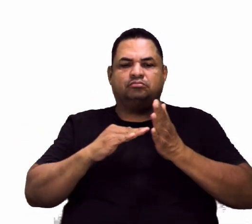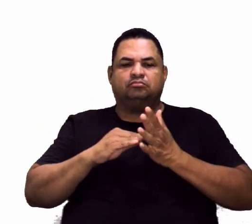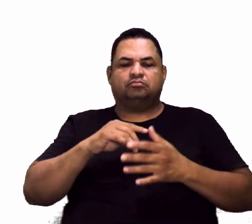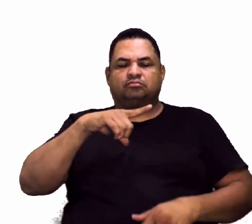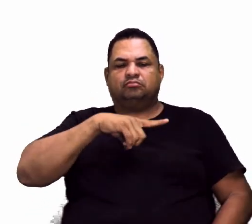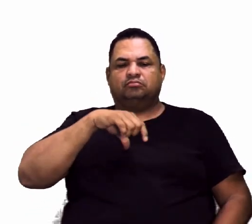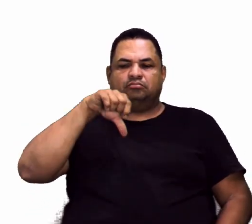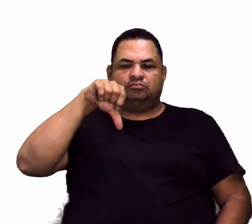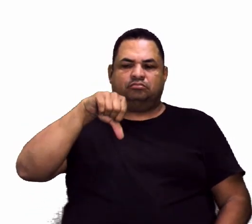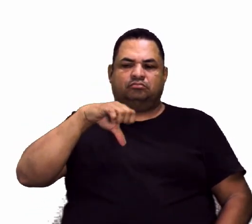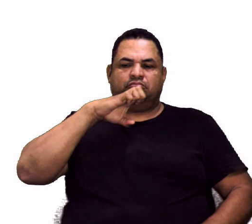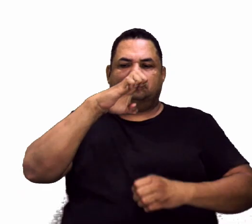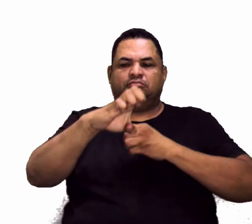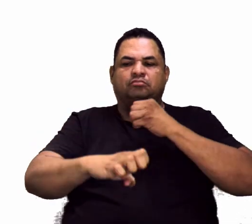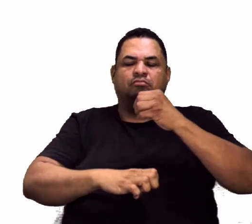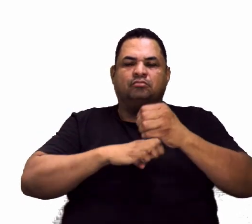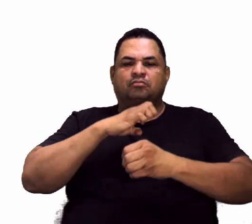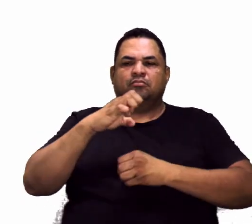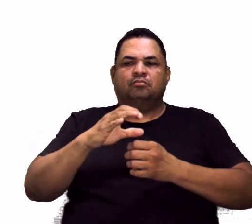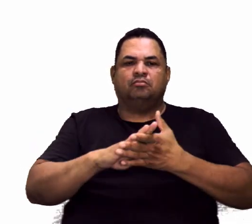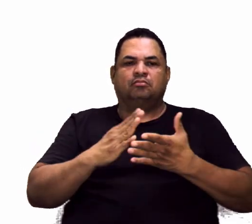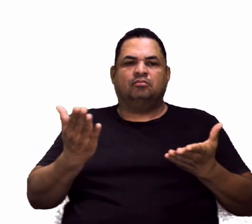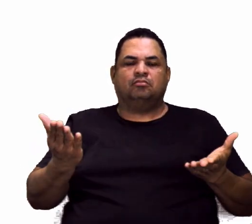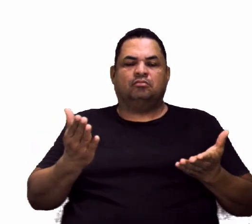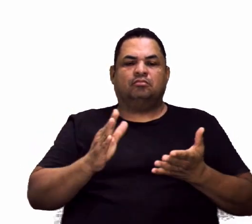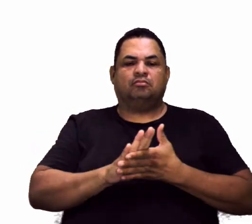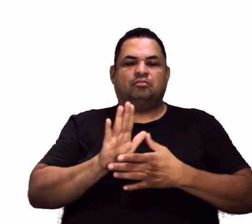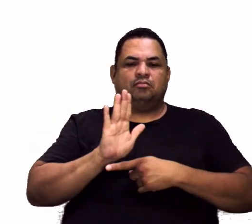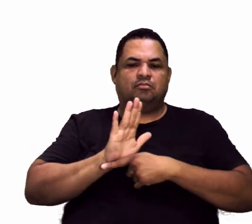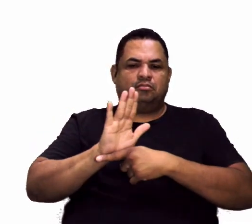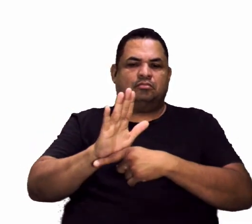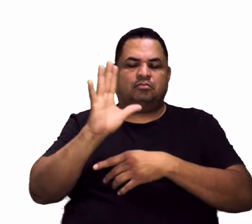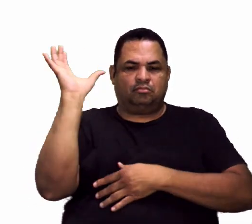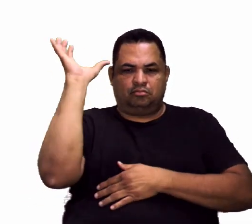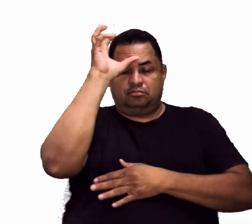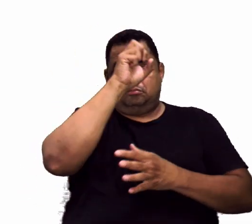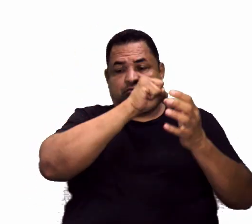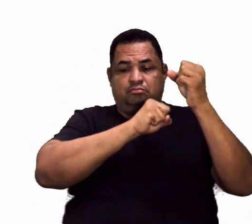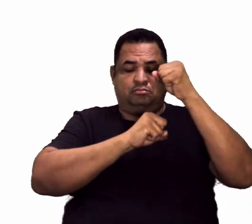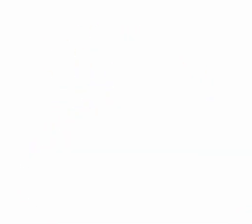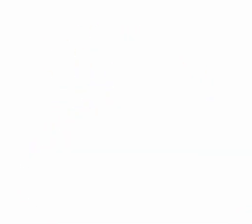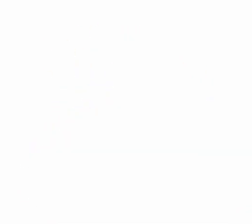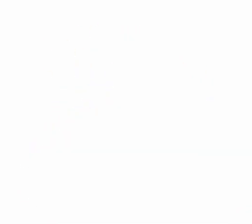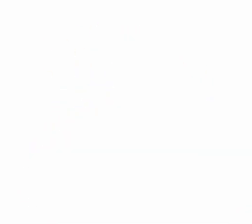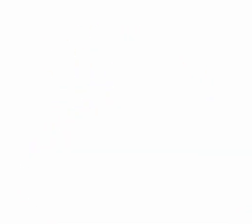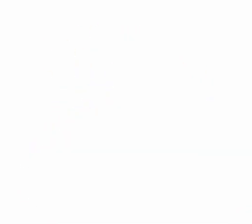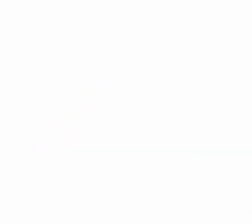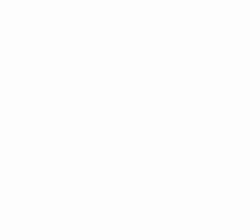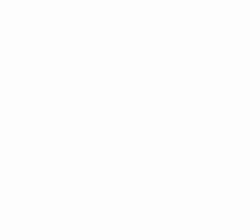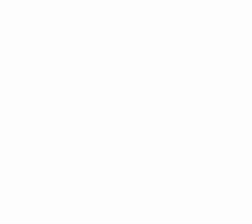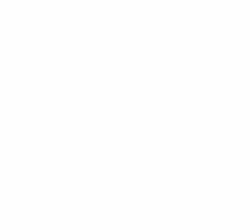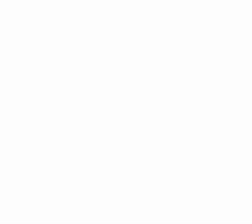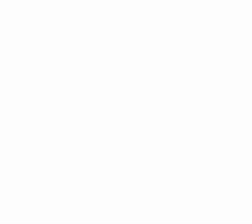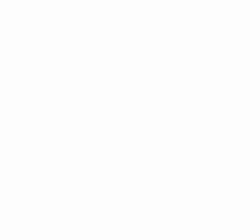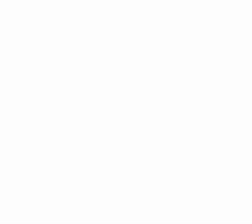9 elétrons. Não é isso mesmo? Então, esperando ter colaborado com o aprendizado de vocês, tá